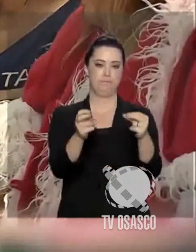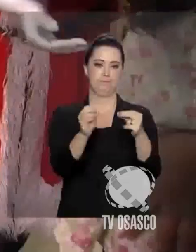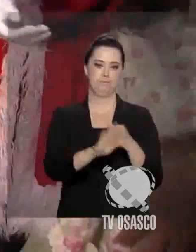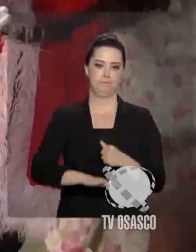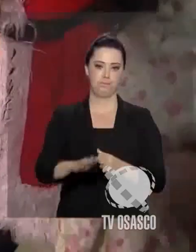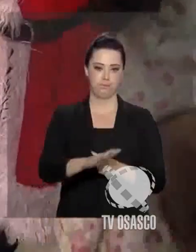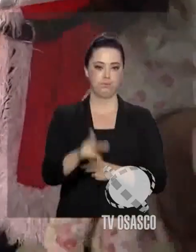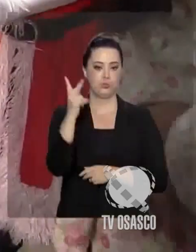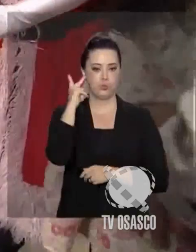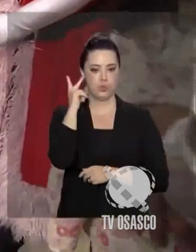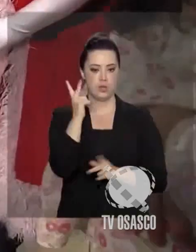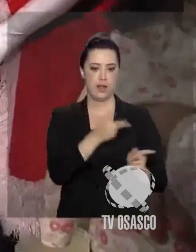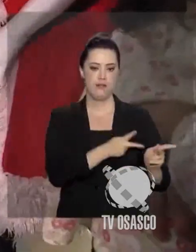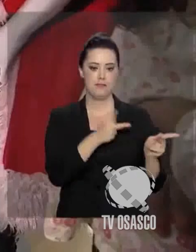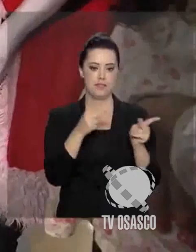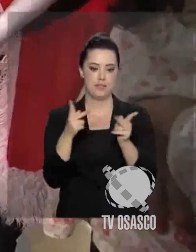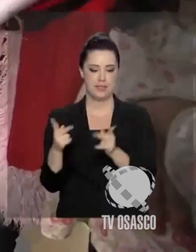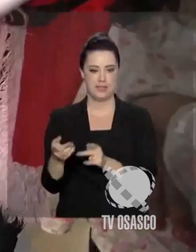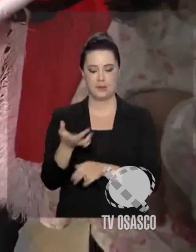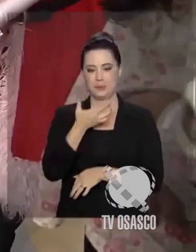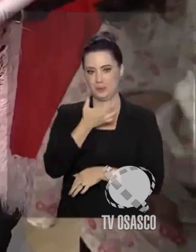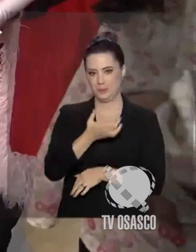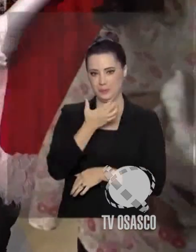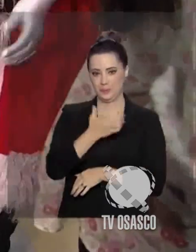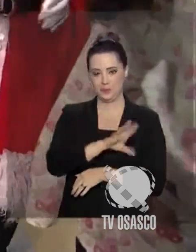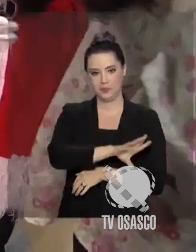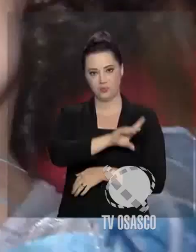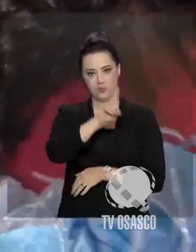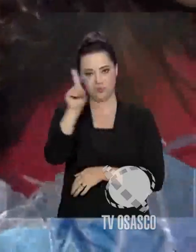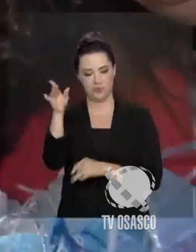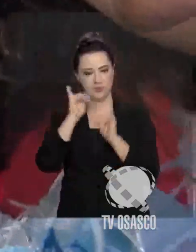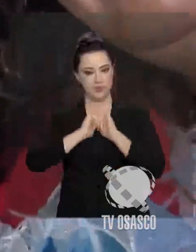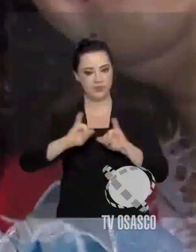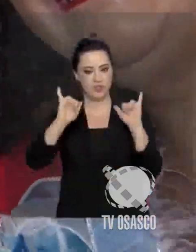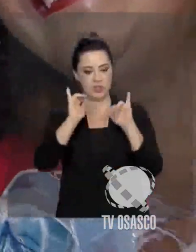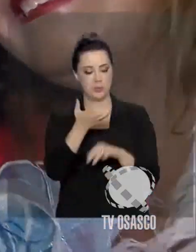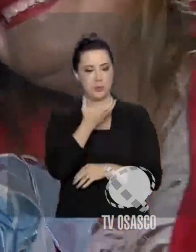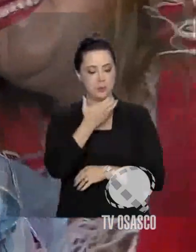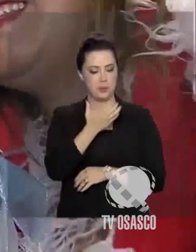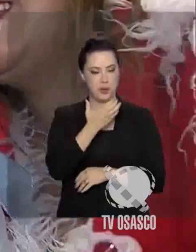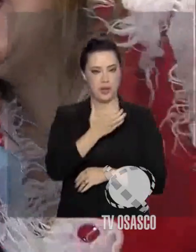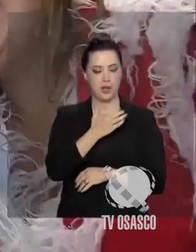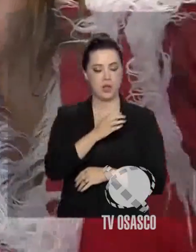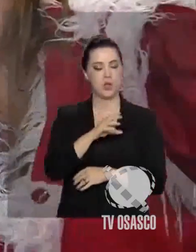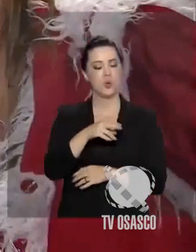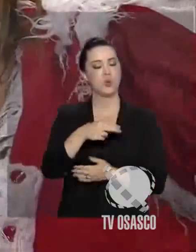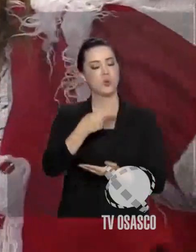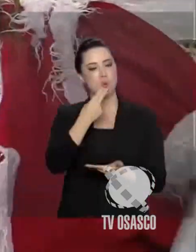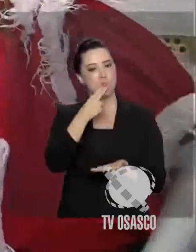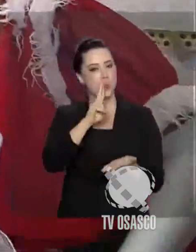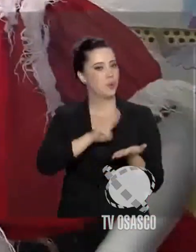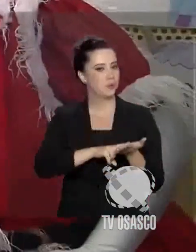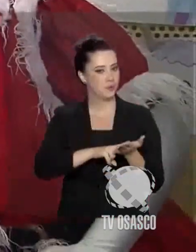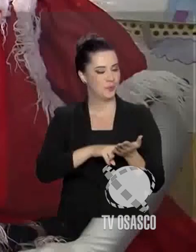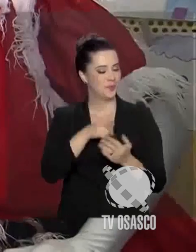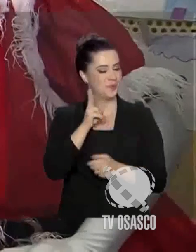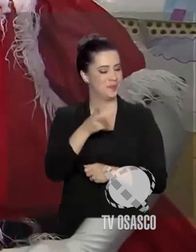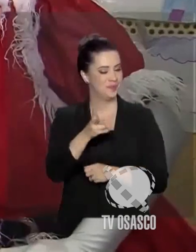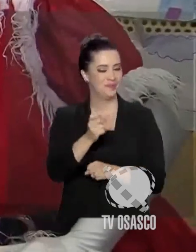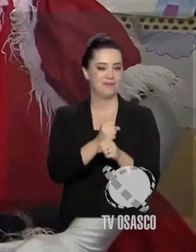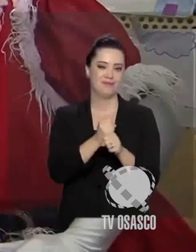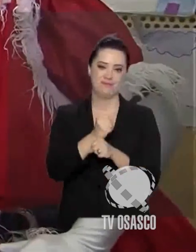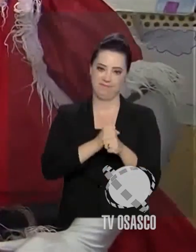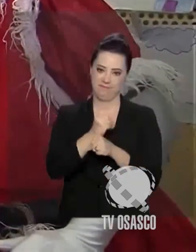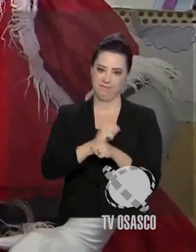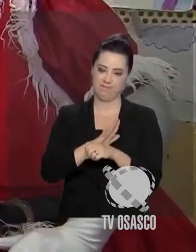Paulo. A visita do Bom Velhinho marca o início da campanha Papai Noel dos Correios, que todo ano ajuda